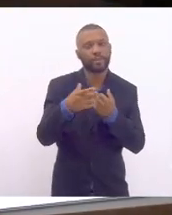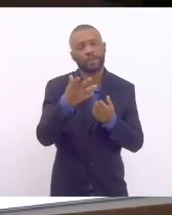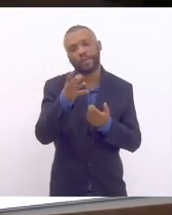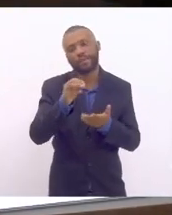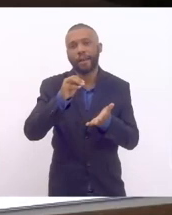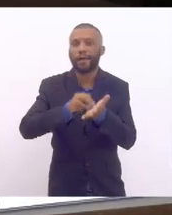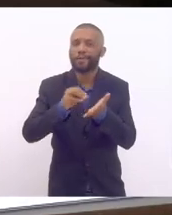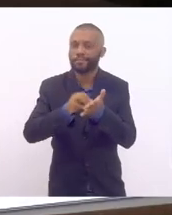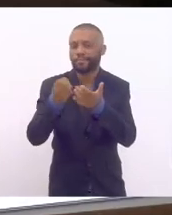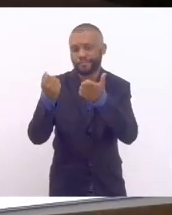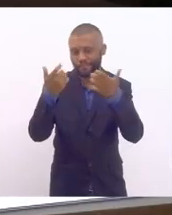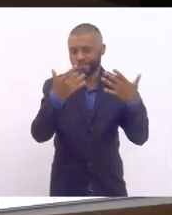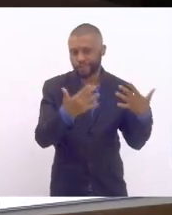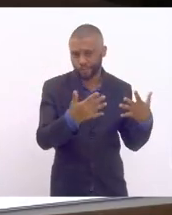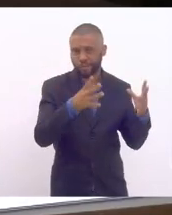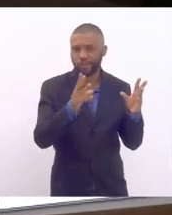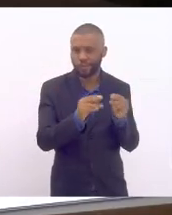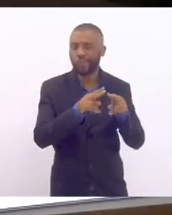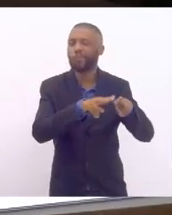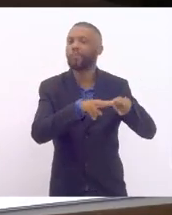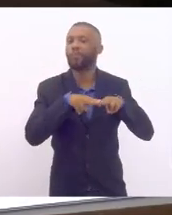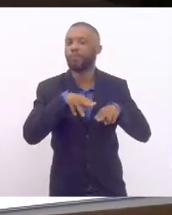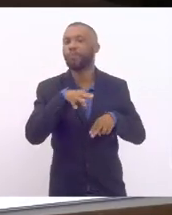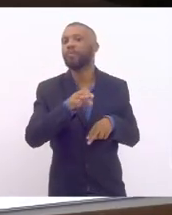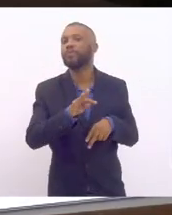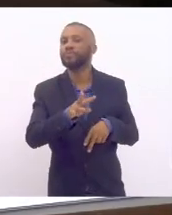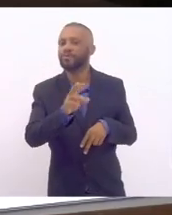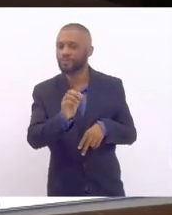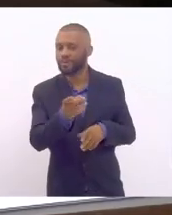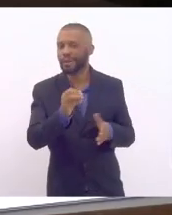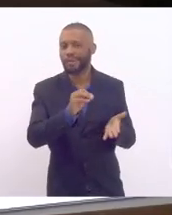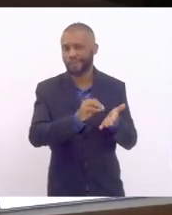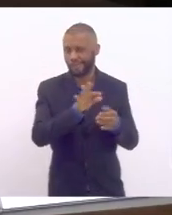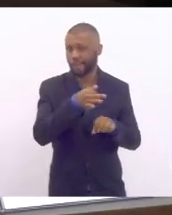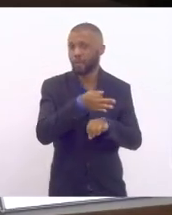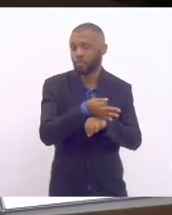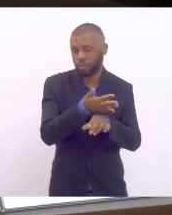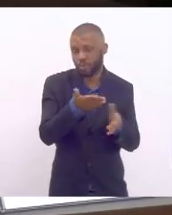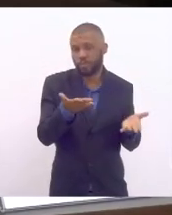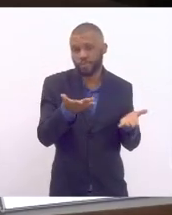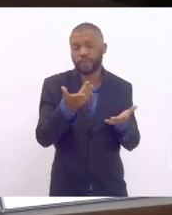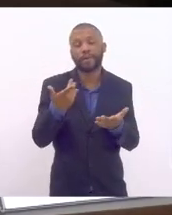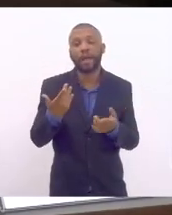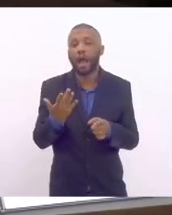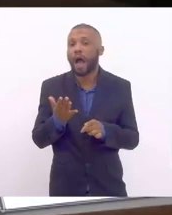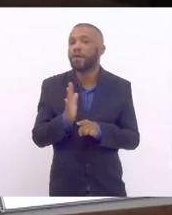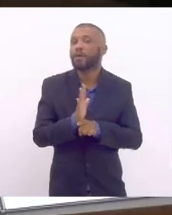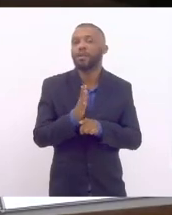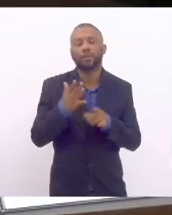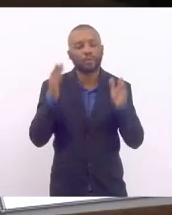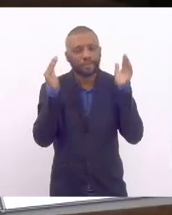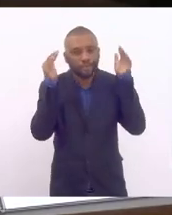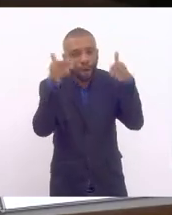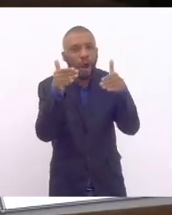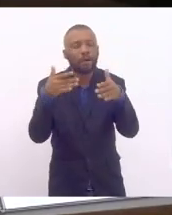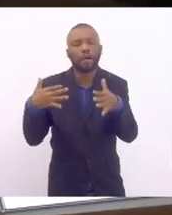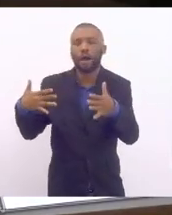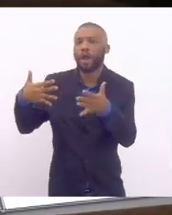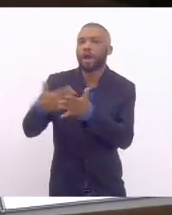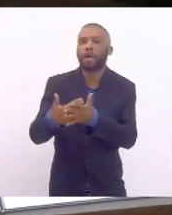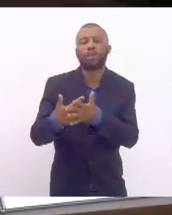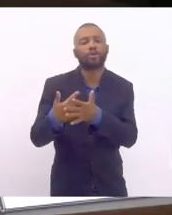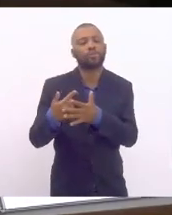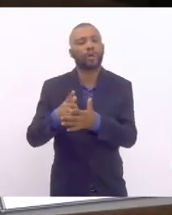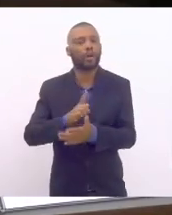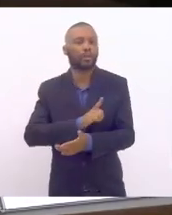a sua ausência justificada Ai que vem colaborando com esse fórum ao longo de toda a sua Gestão